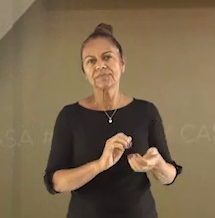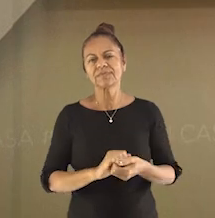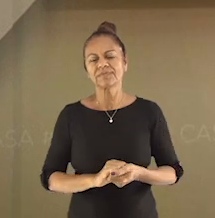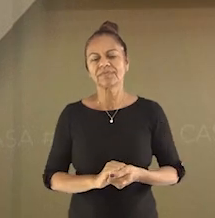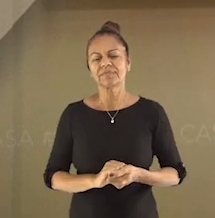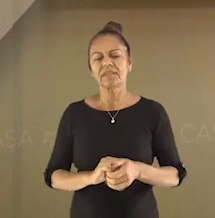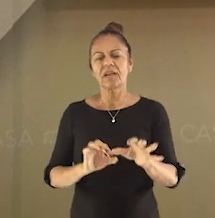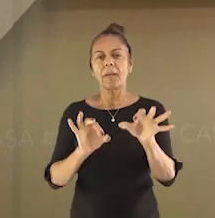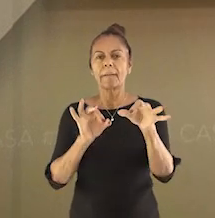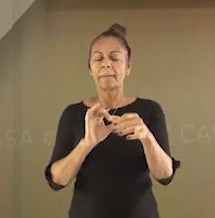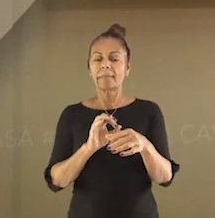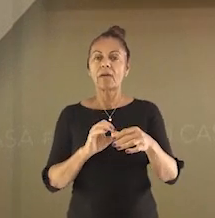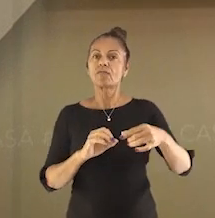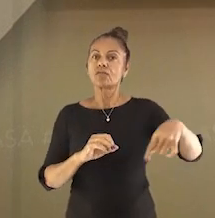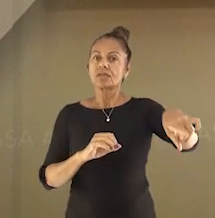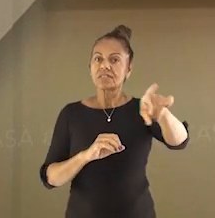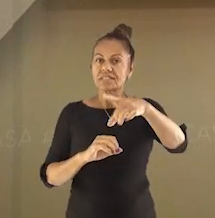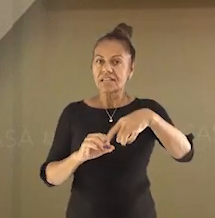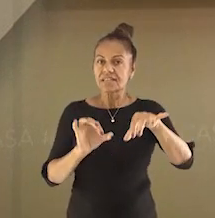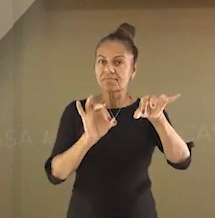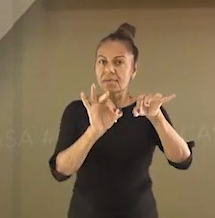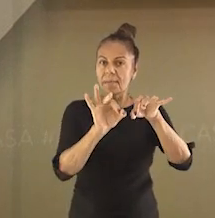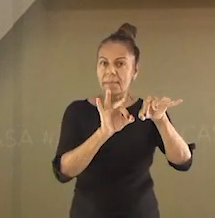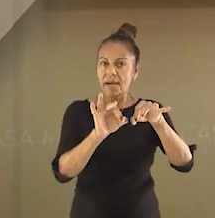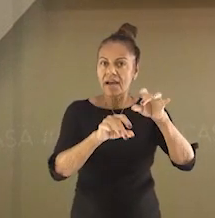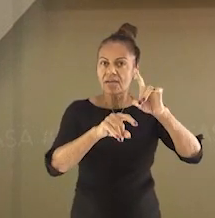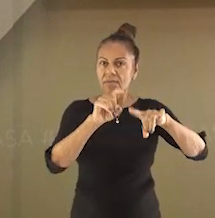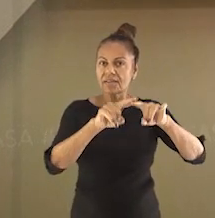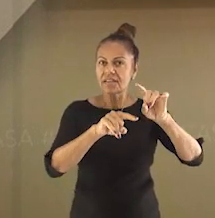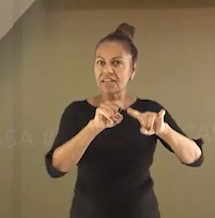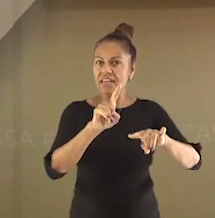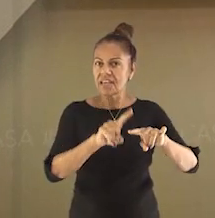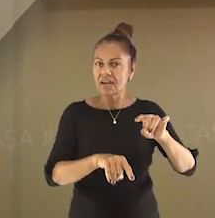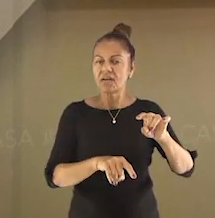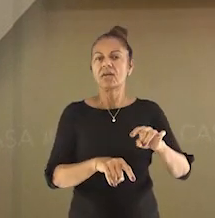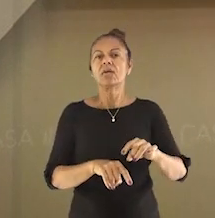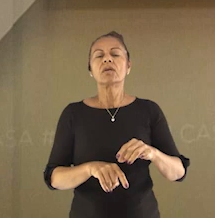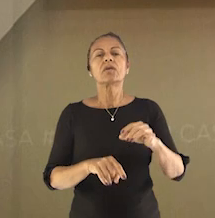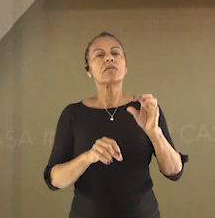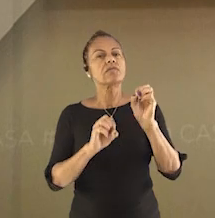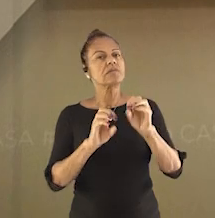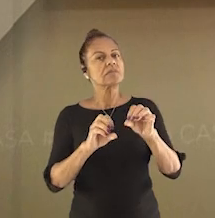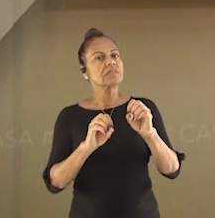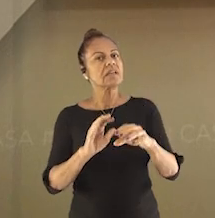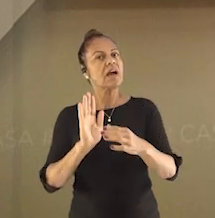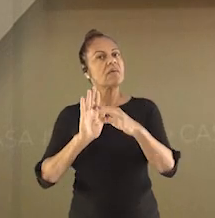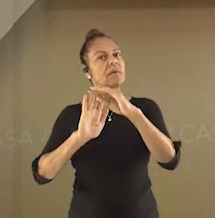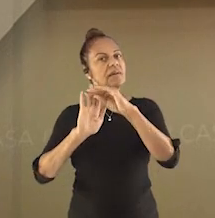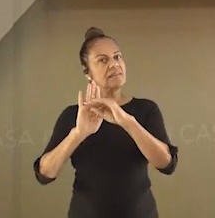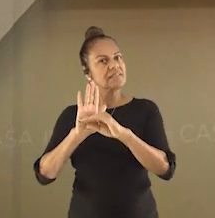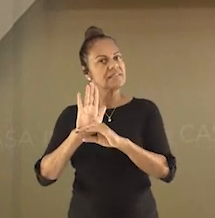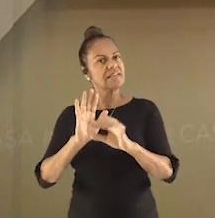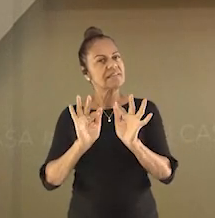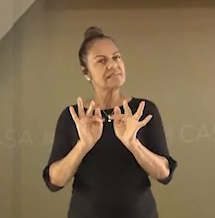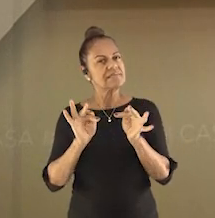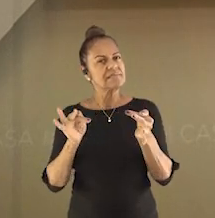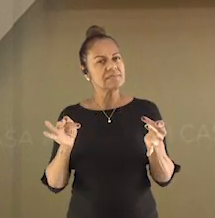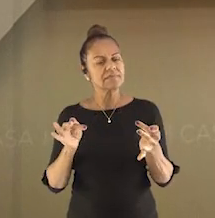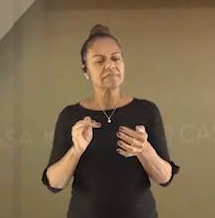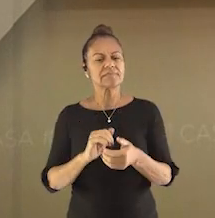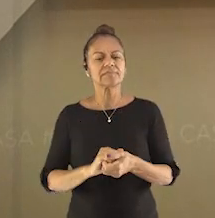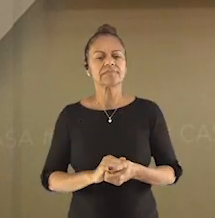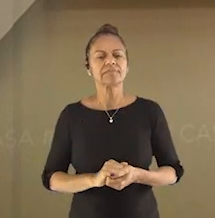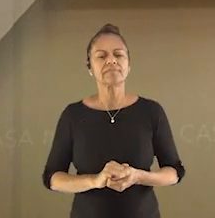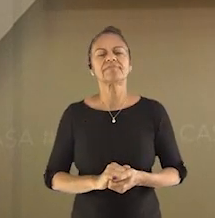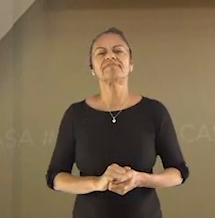adoro plantas e sempre uso para deixá-las bem nutridas e bonitas. Assim, prepare seu material que